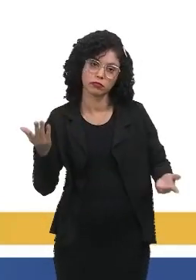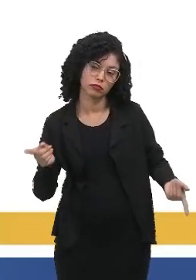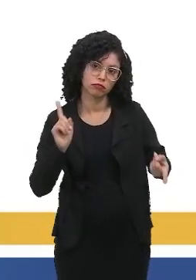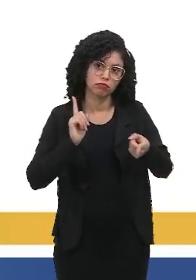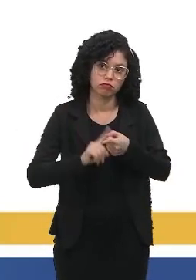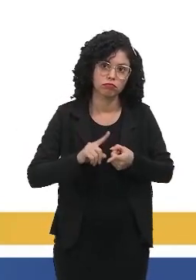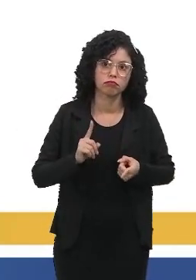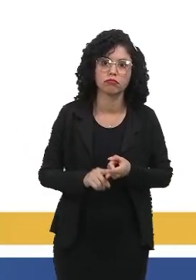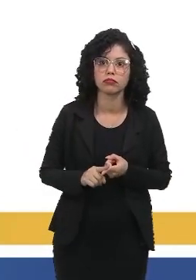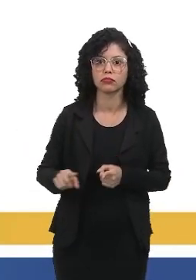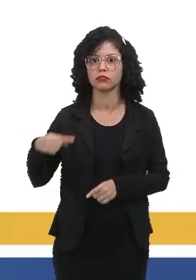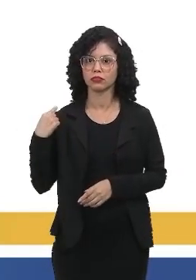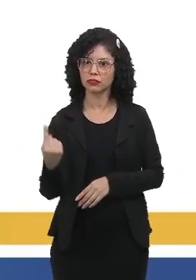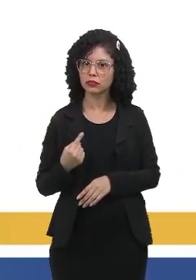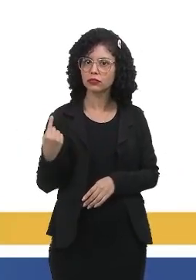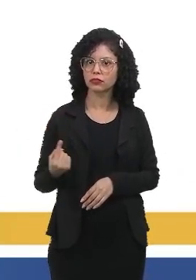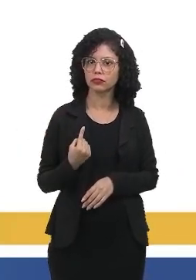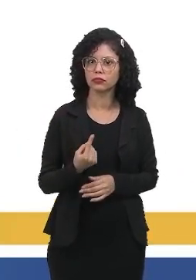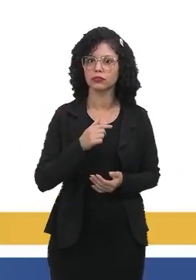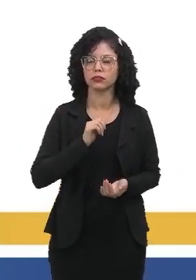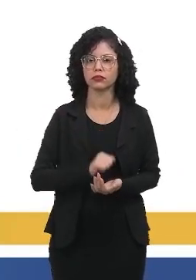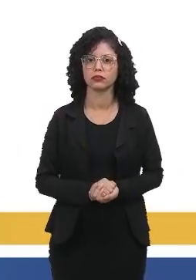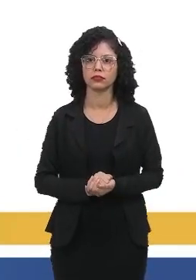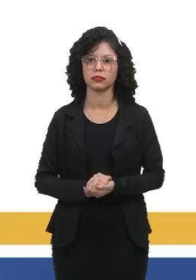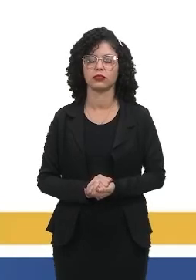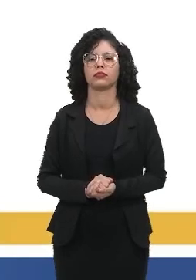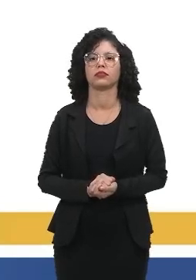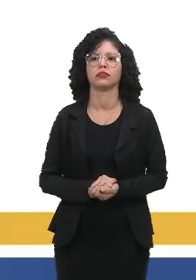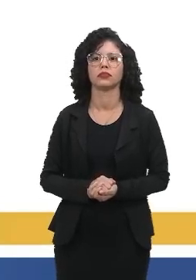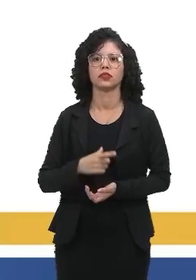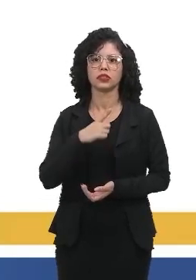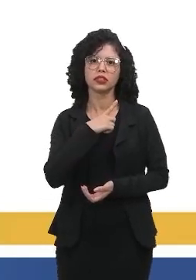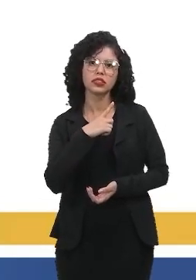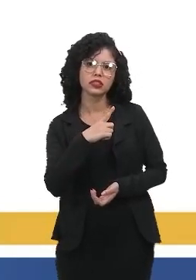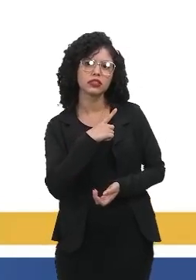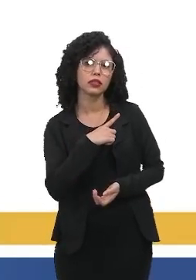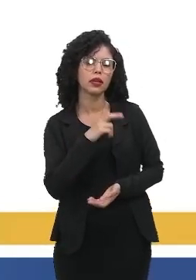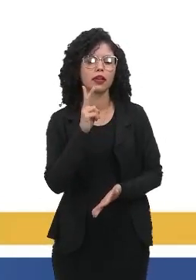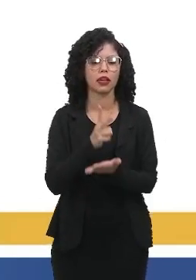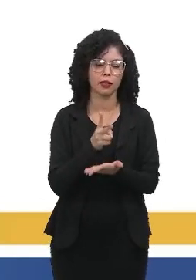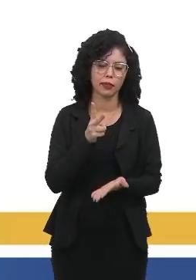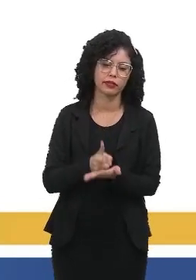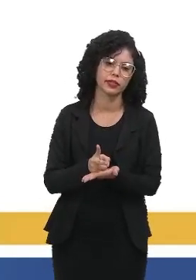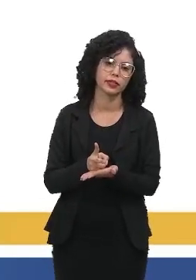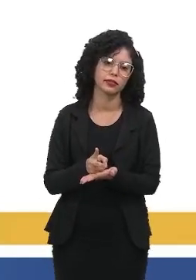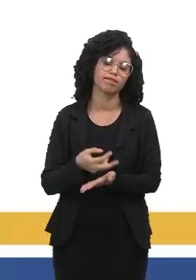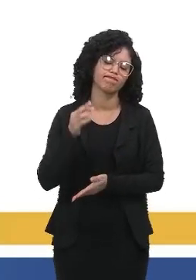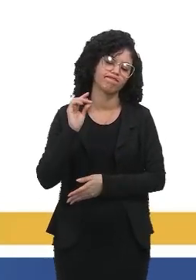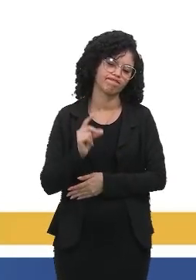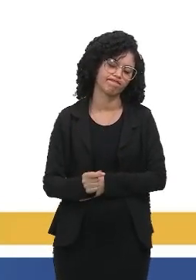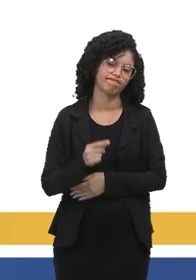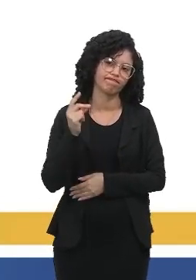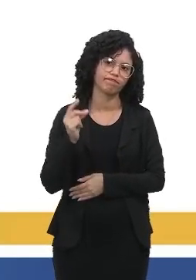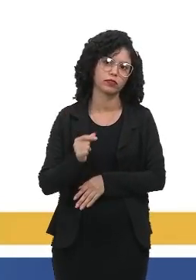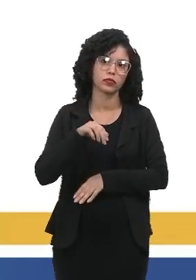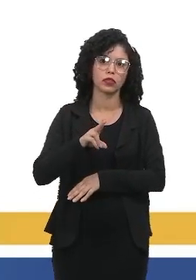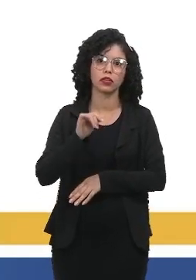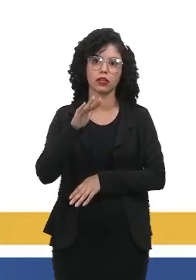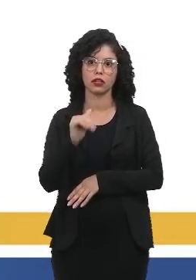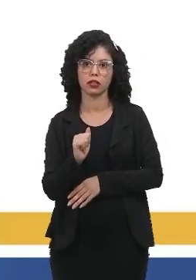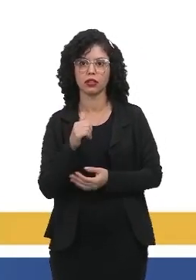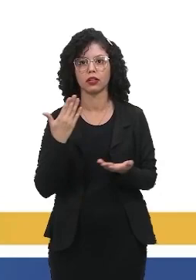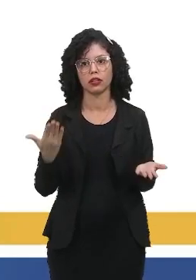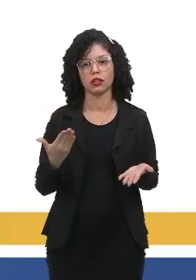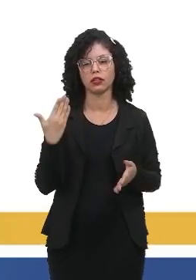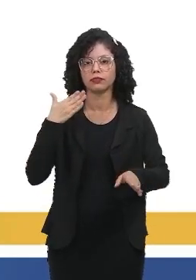falar porque estava sozinha me embrenhando na mesma verida que Donana